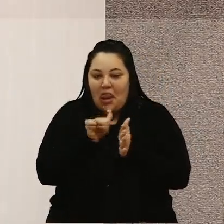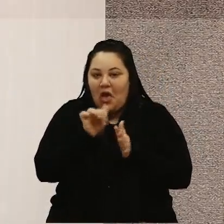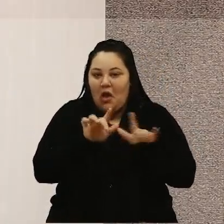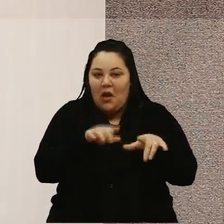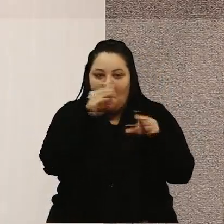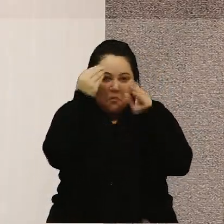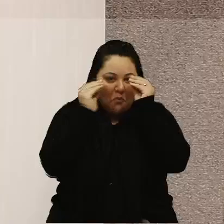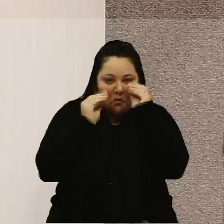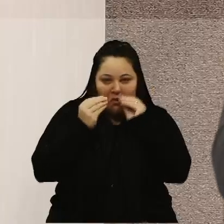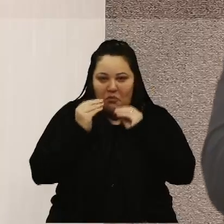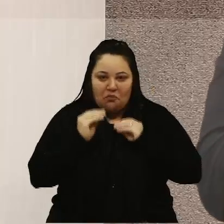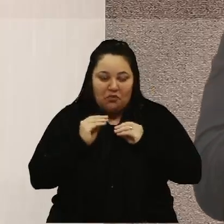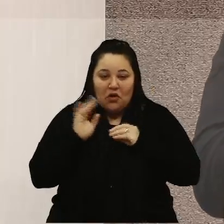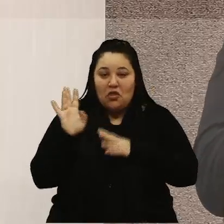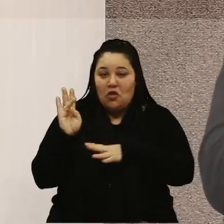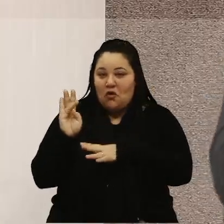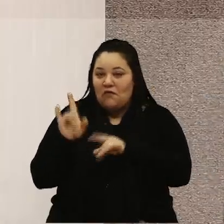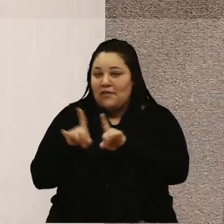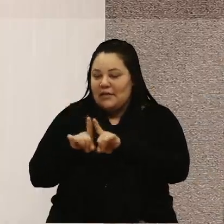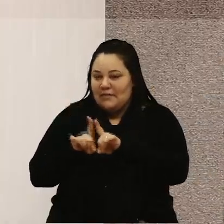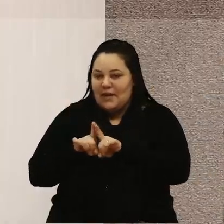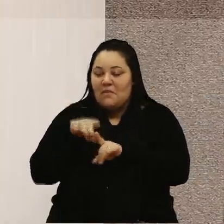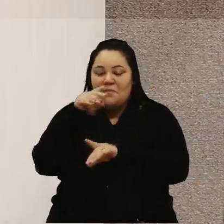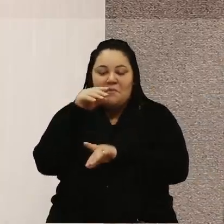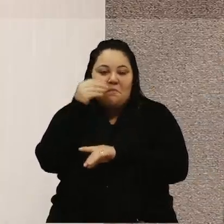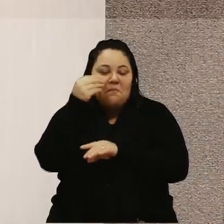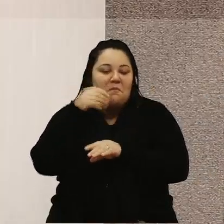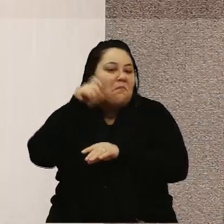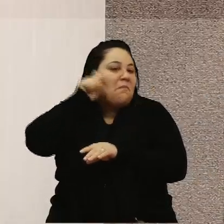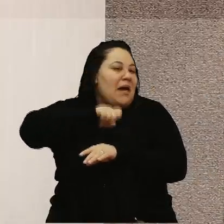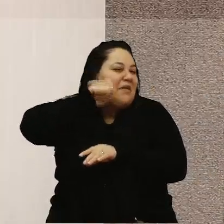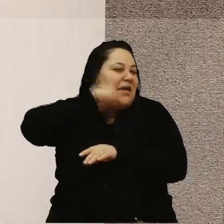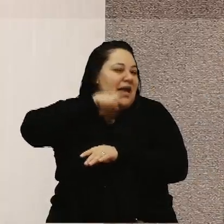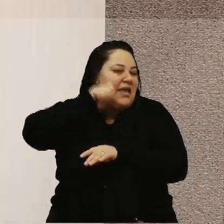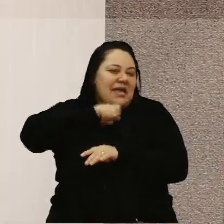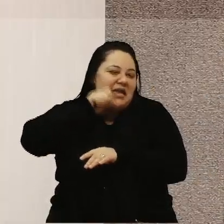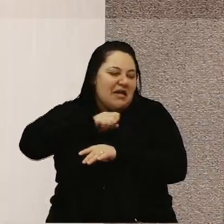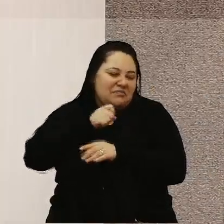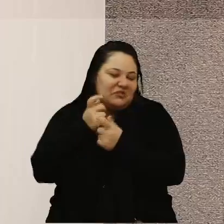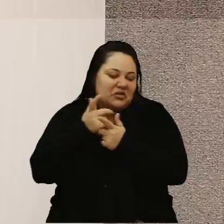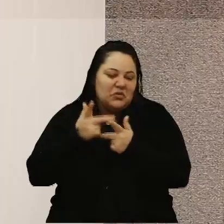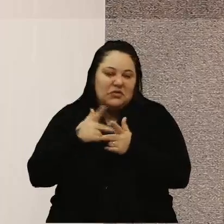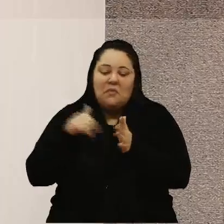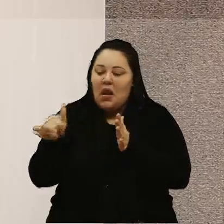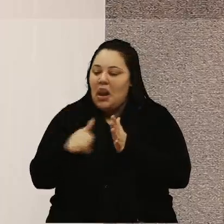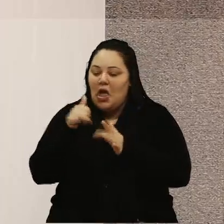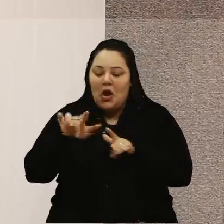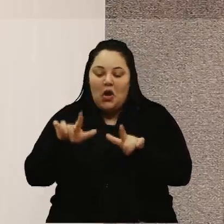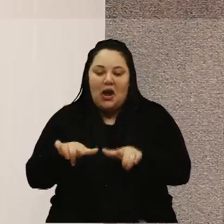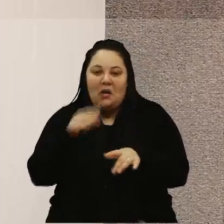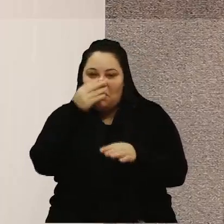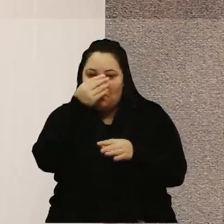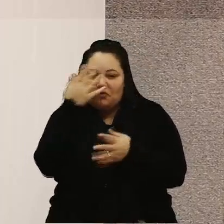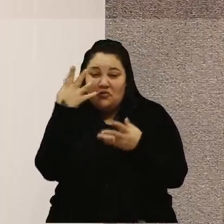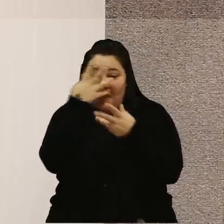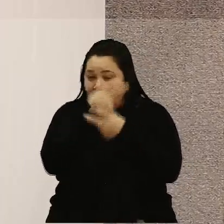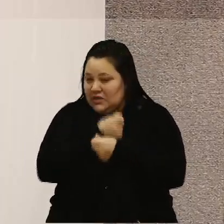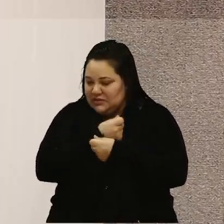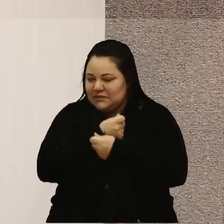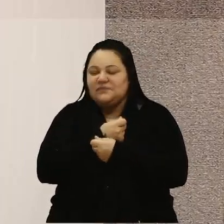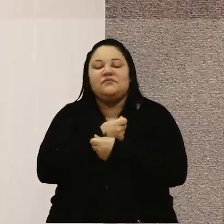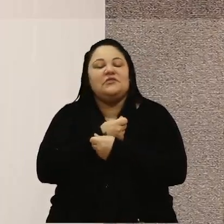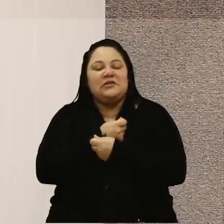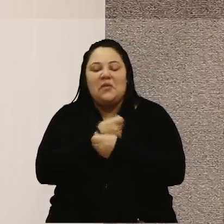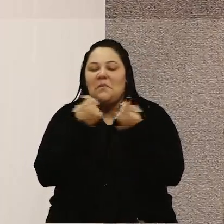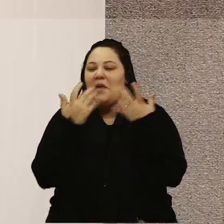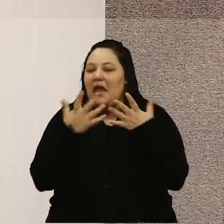segundo lugar, com o melhor salão de beleza. Então fica aqui nossos votos de congratulações, nossos cumprimentos a eles por essa iniciativa, pelo